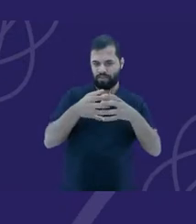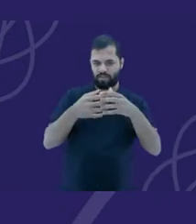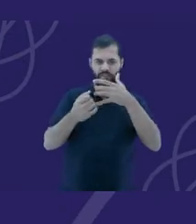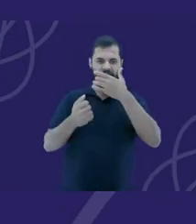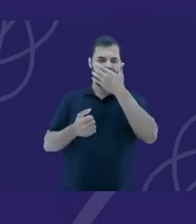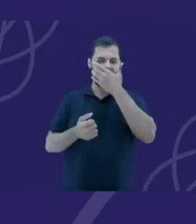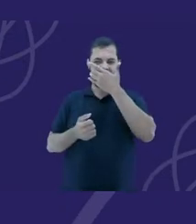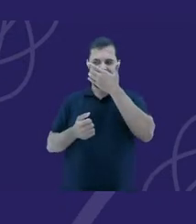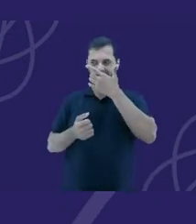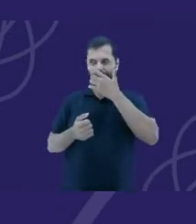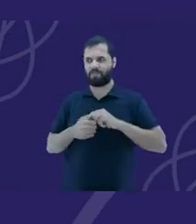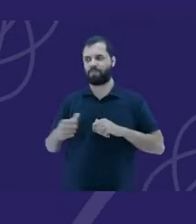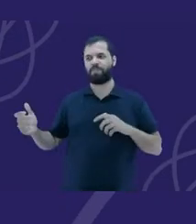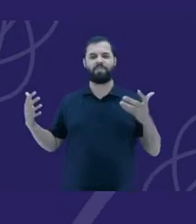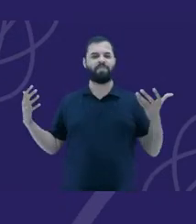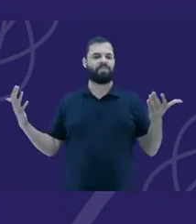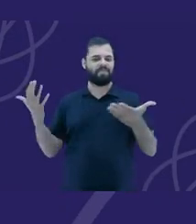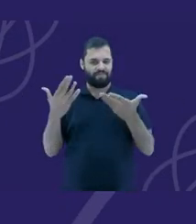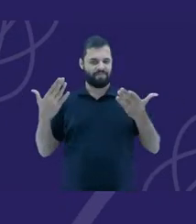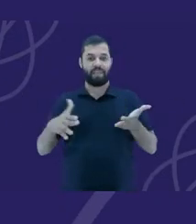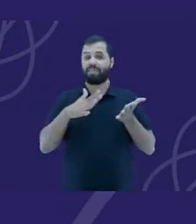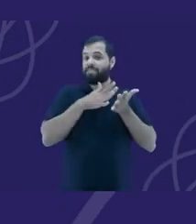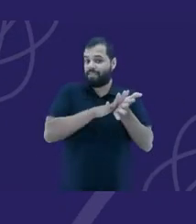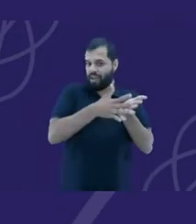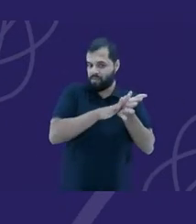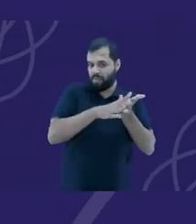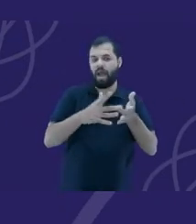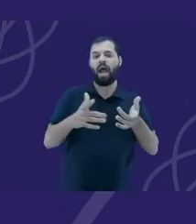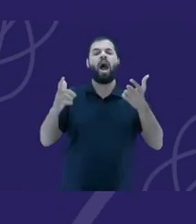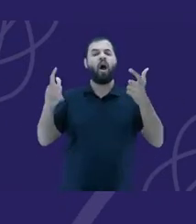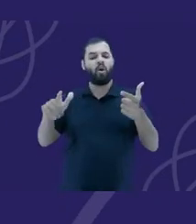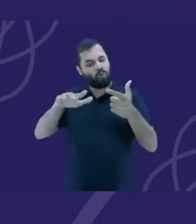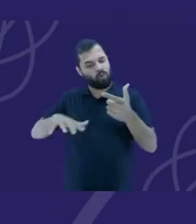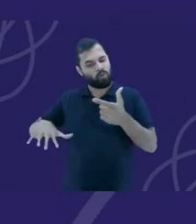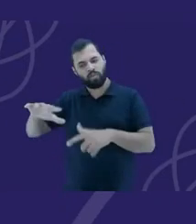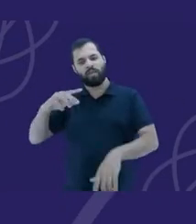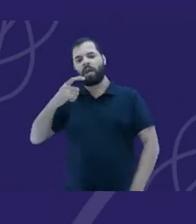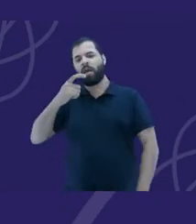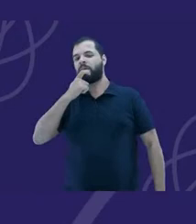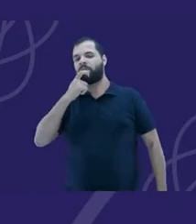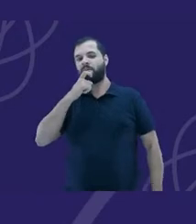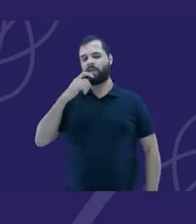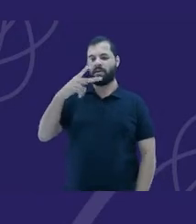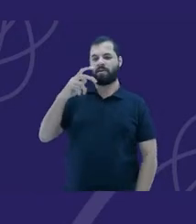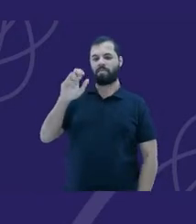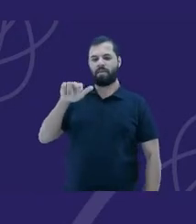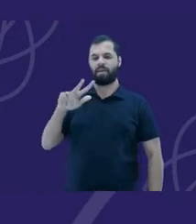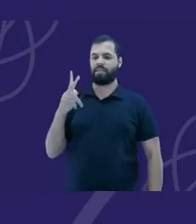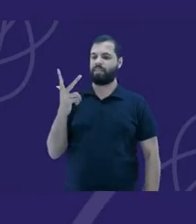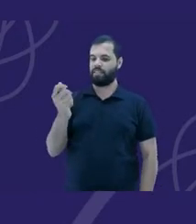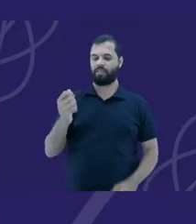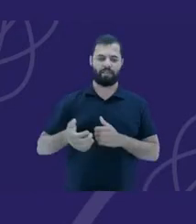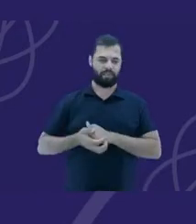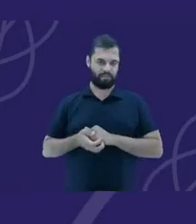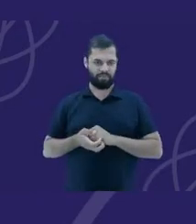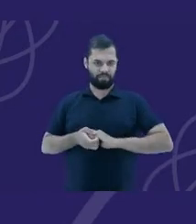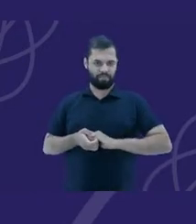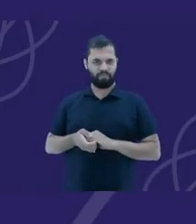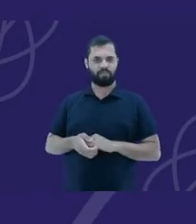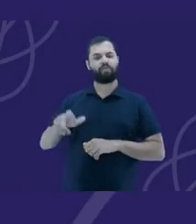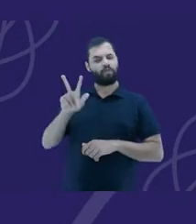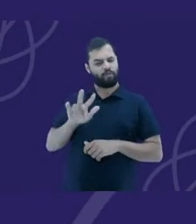reduto suburbano que é a Penha. Então vamos pelo telefone, fazendo aquele maxixe, si